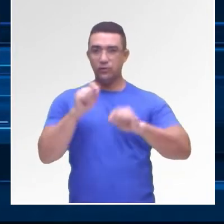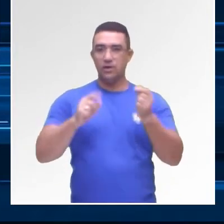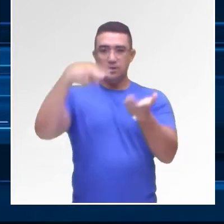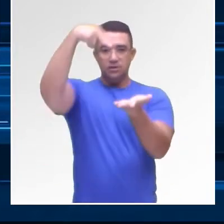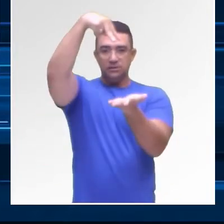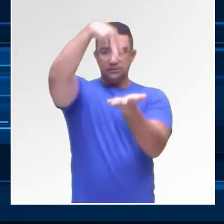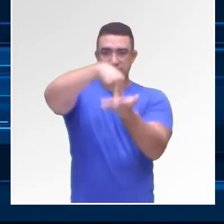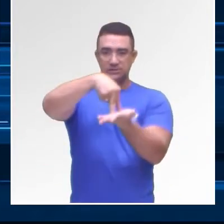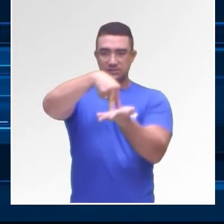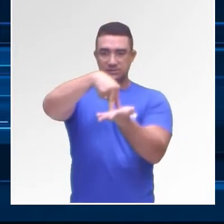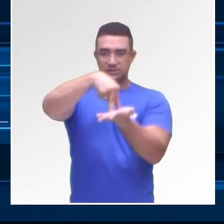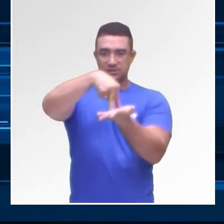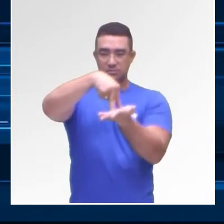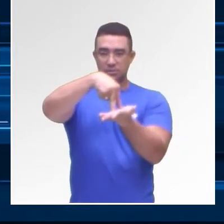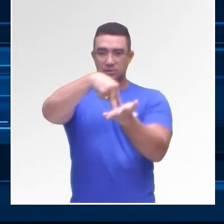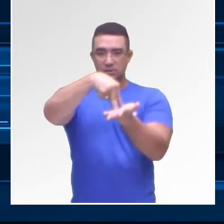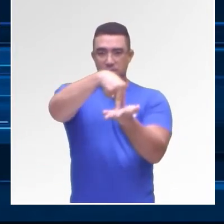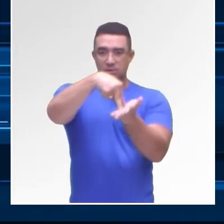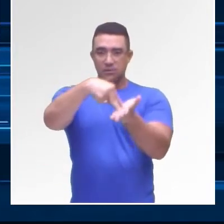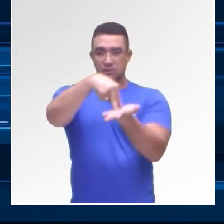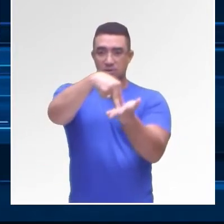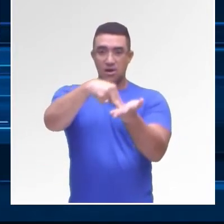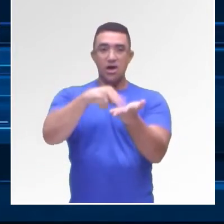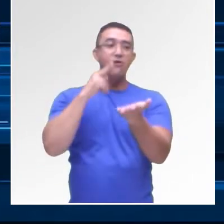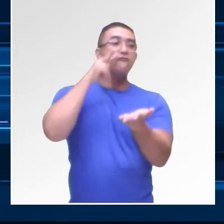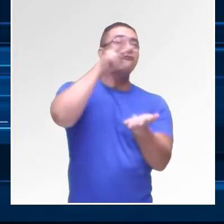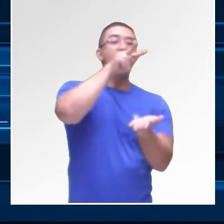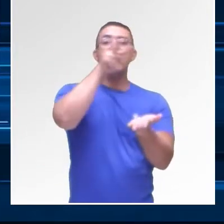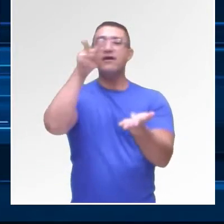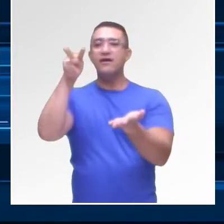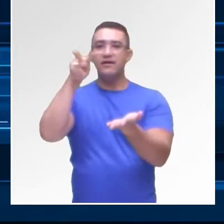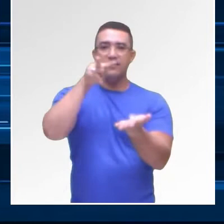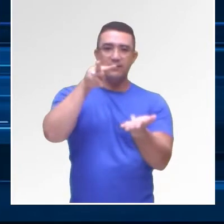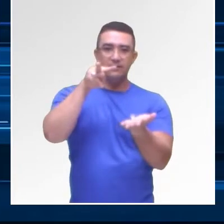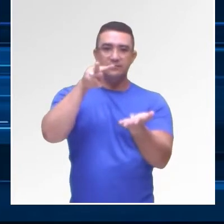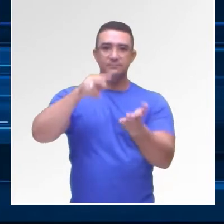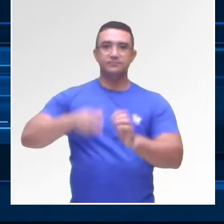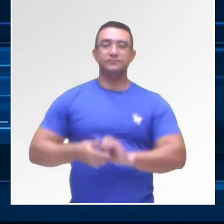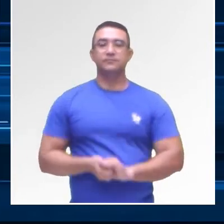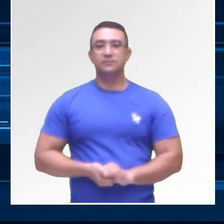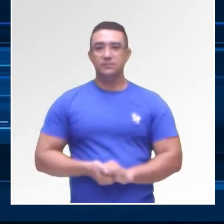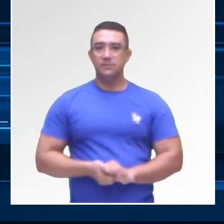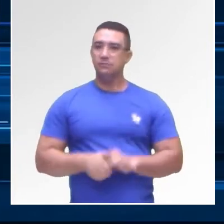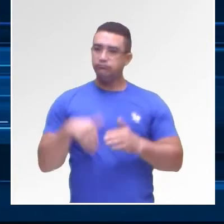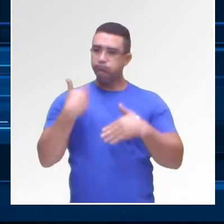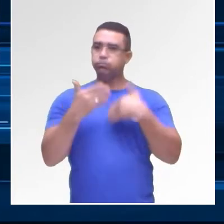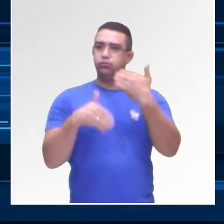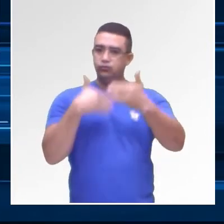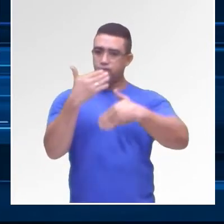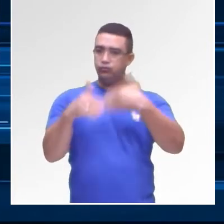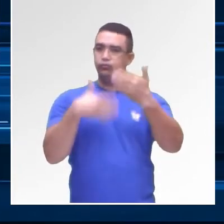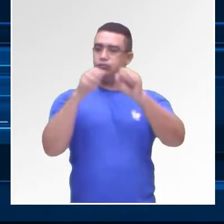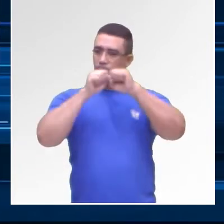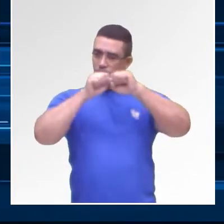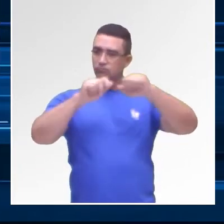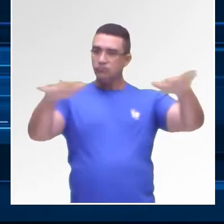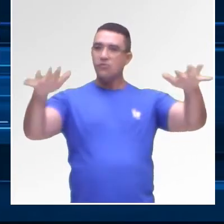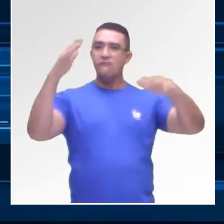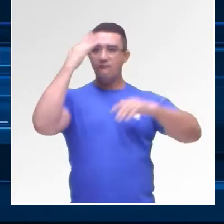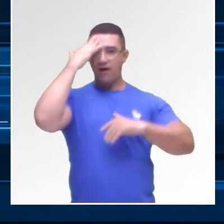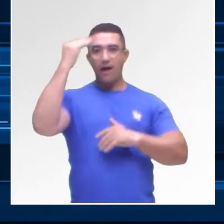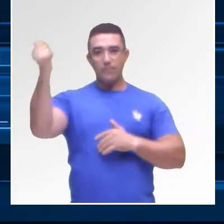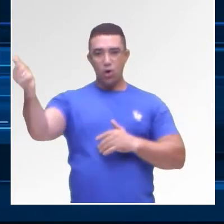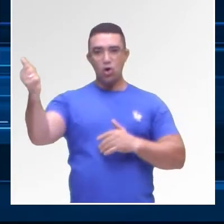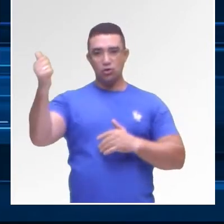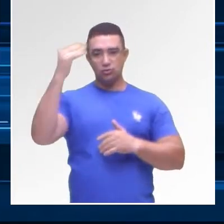cima para poder enxergar melhor. E assim foi se popularizando, né? As pessoas foram